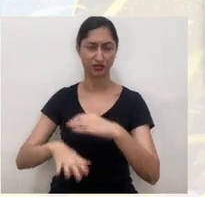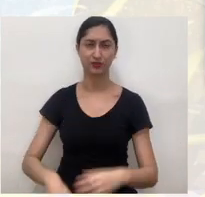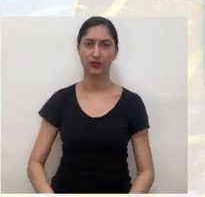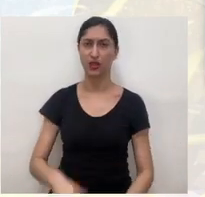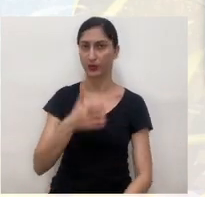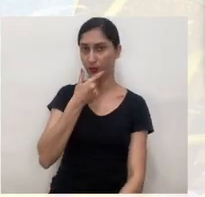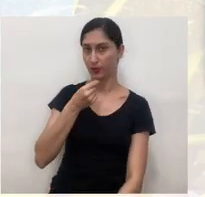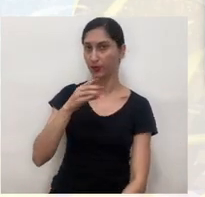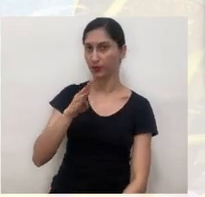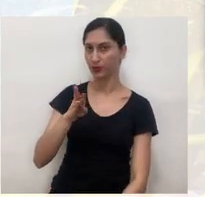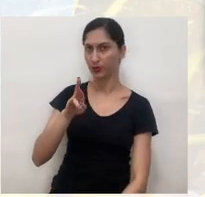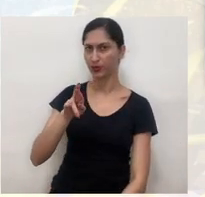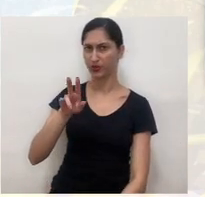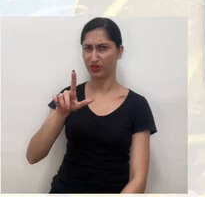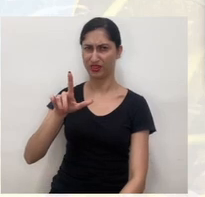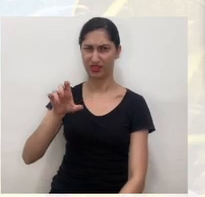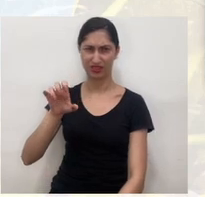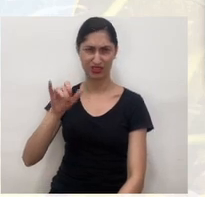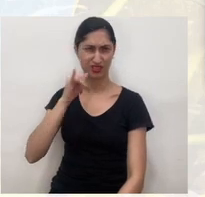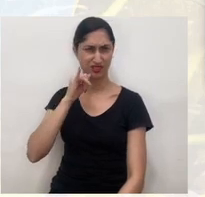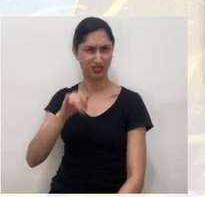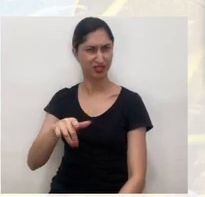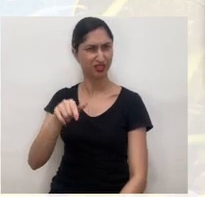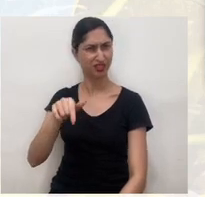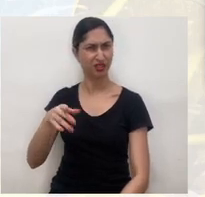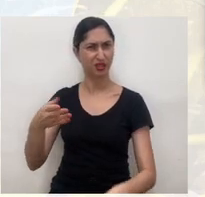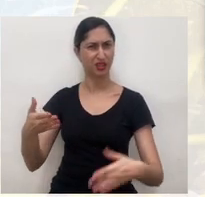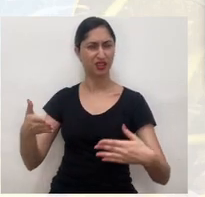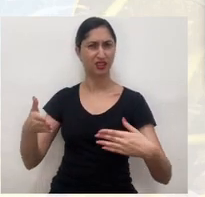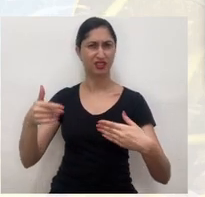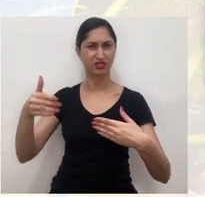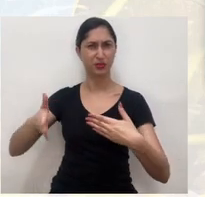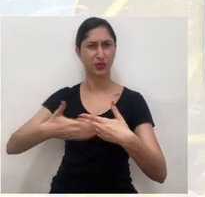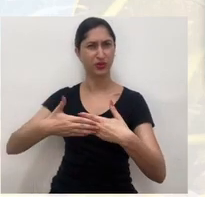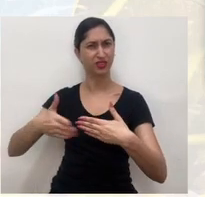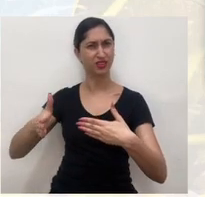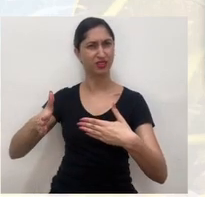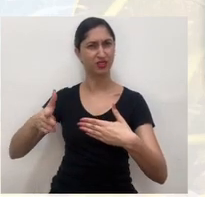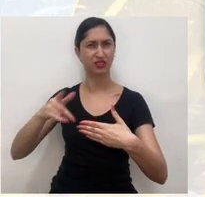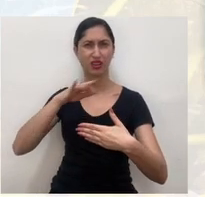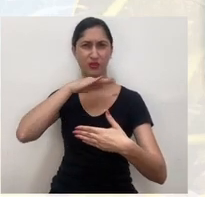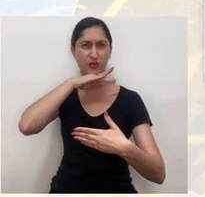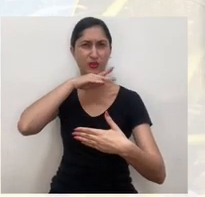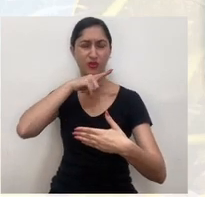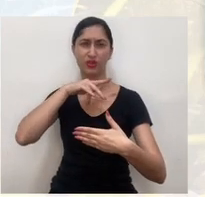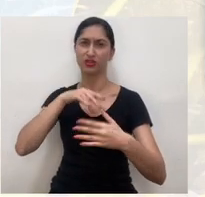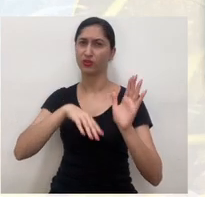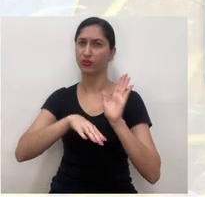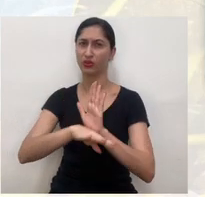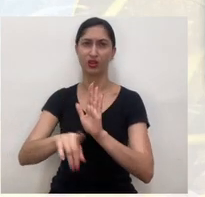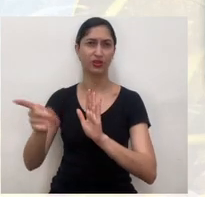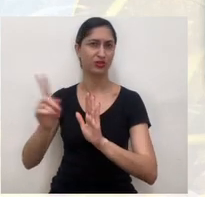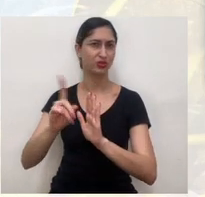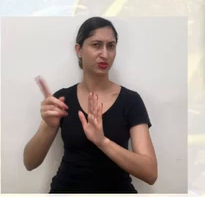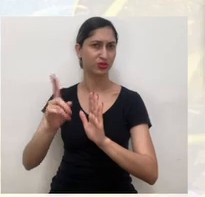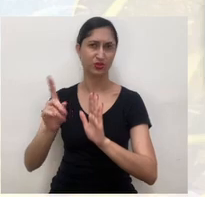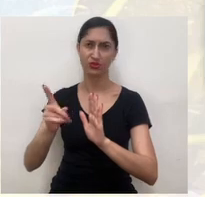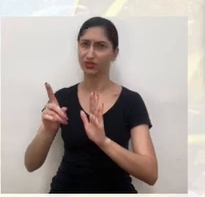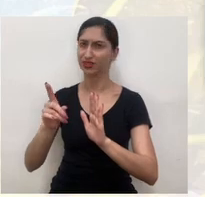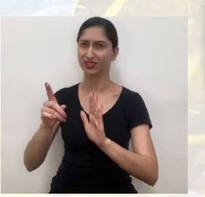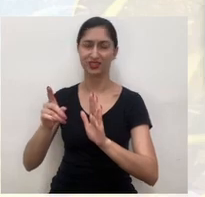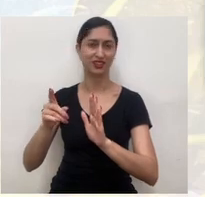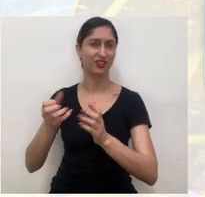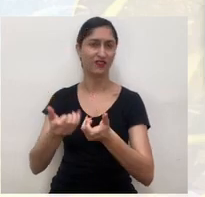portão está num lugar desfavorável para o jardim, porque o jardim vai virar do carro. Vamos